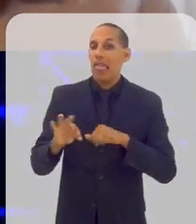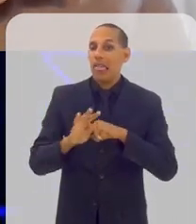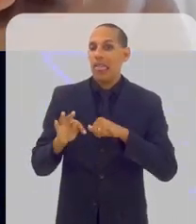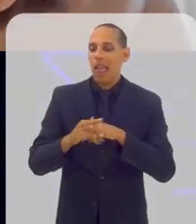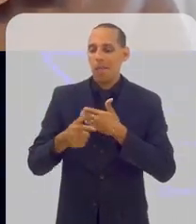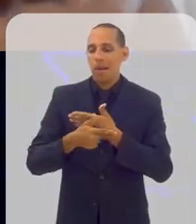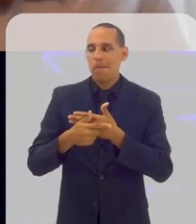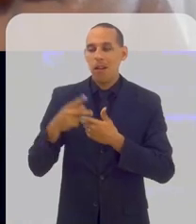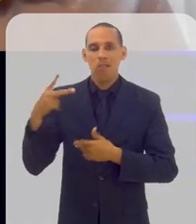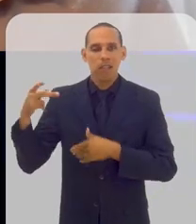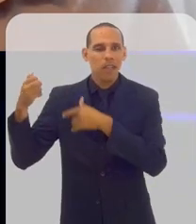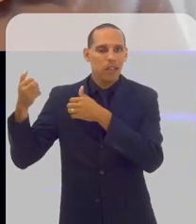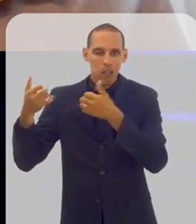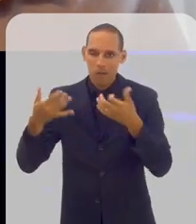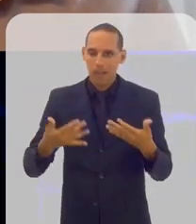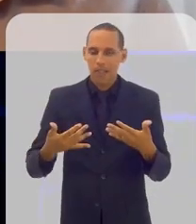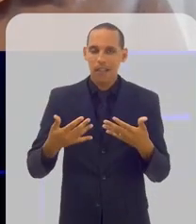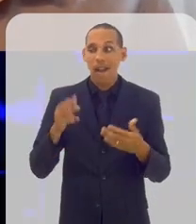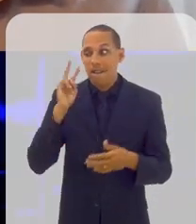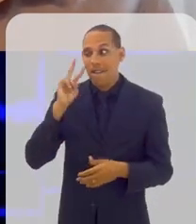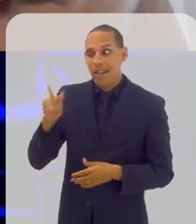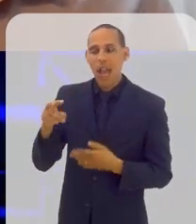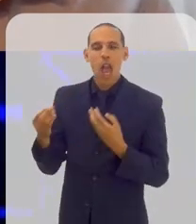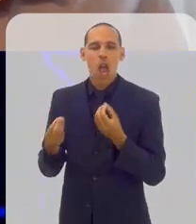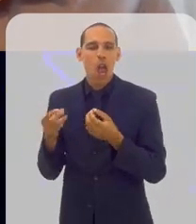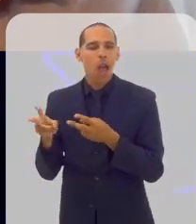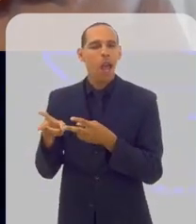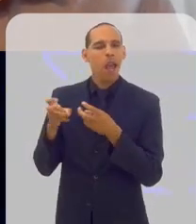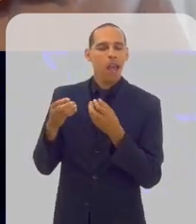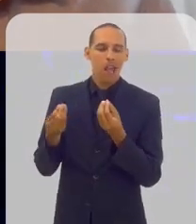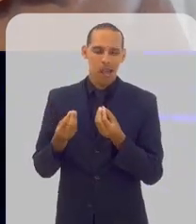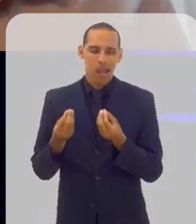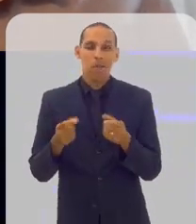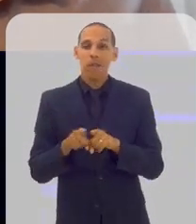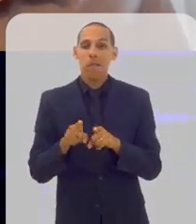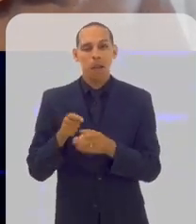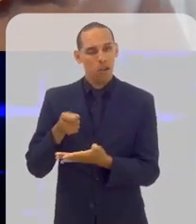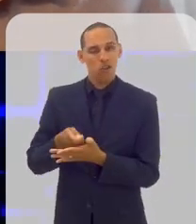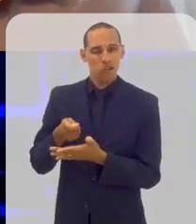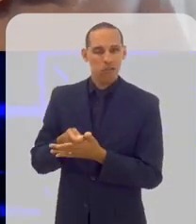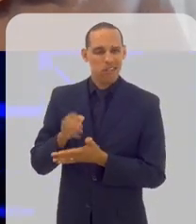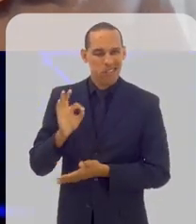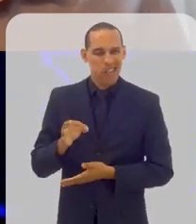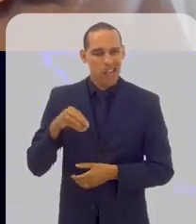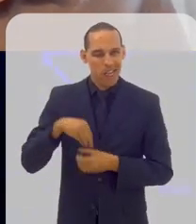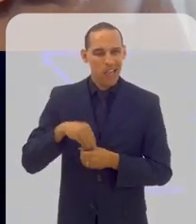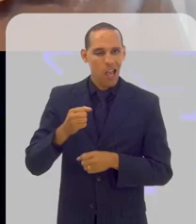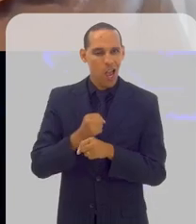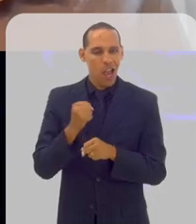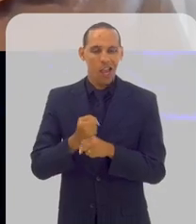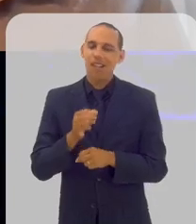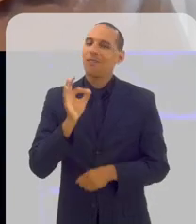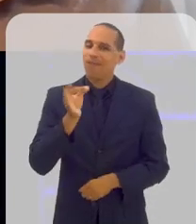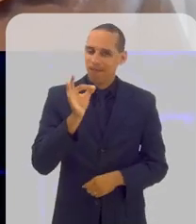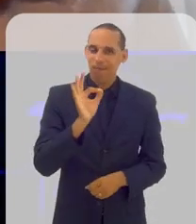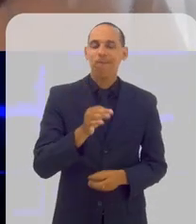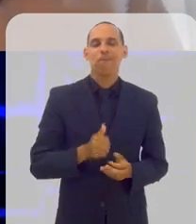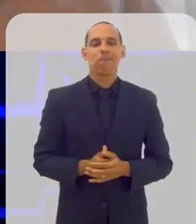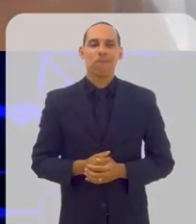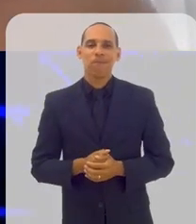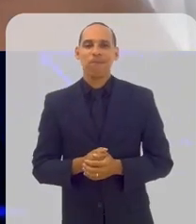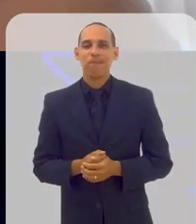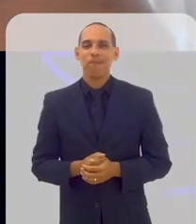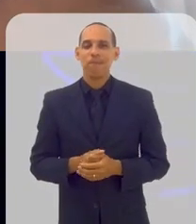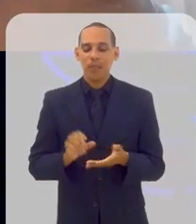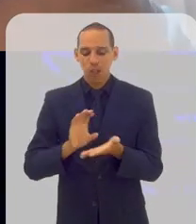papel desse técnico. Exatamente. Como ele tem que ser visto e reconhecido e exigido também nas obras, não é isso?